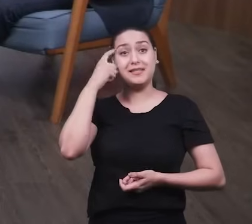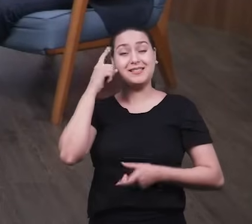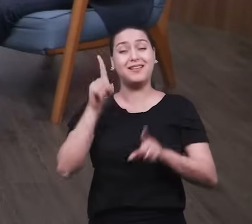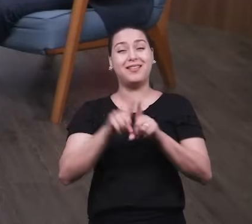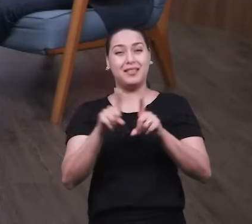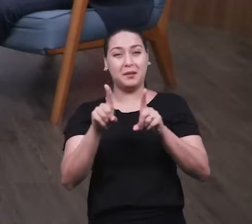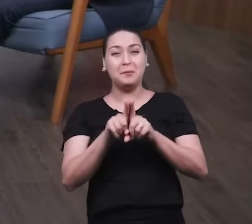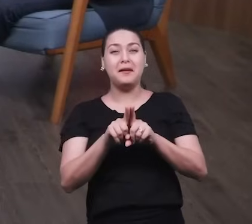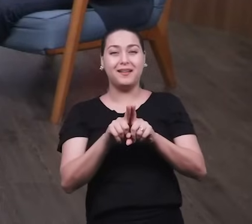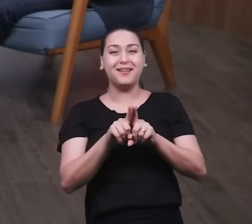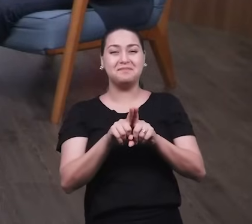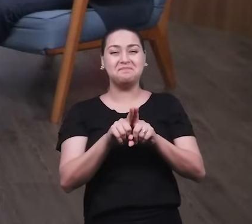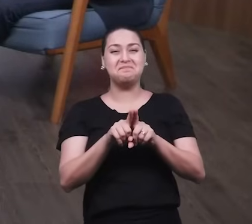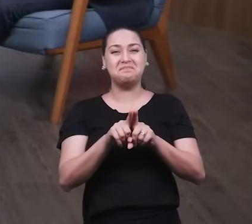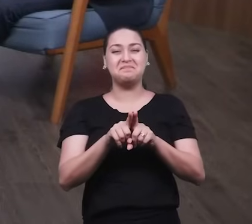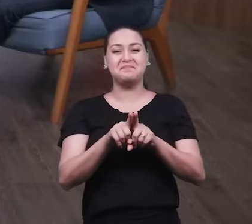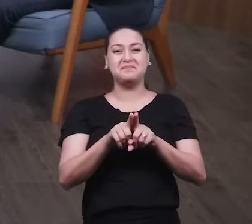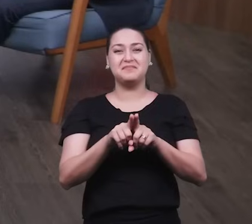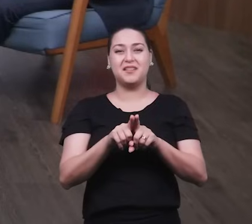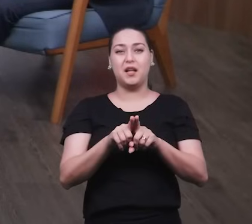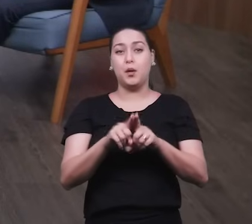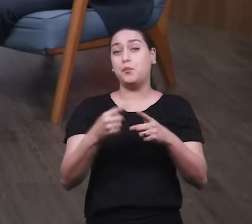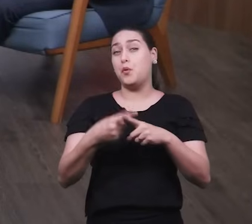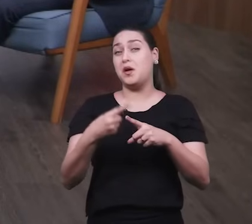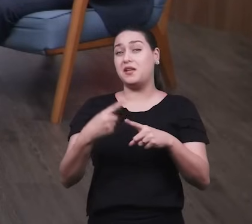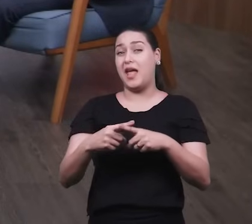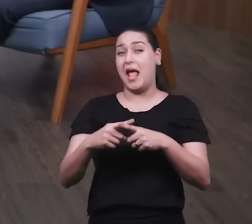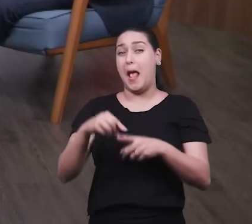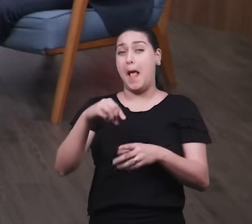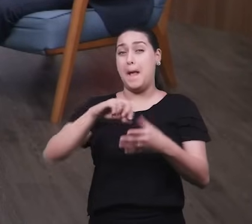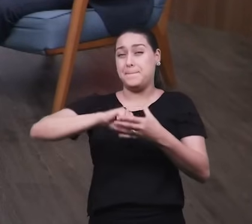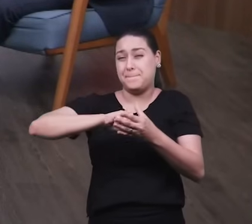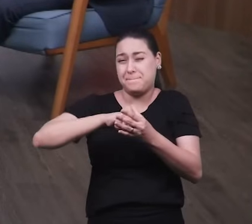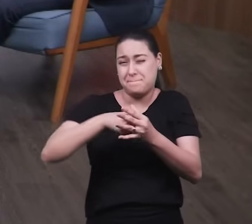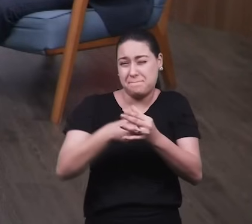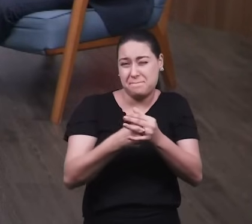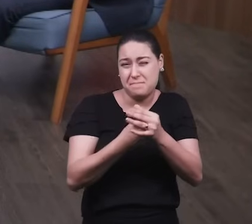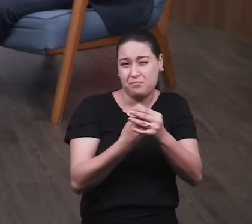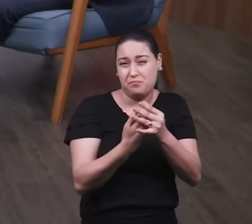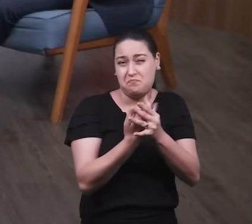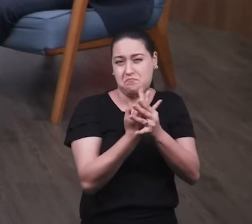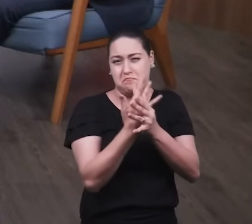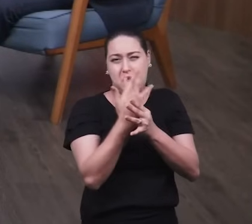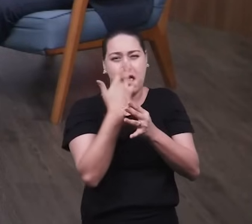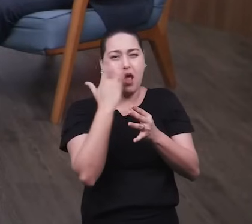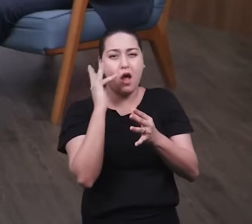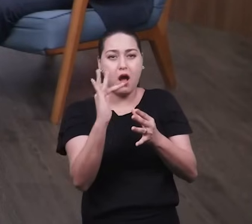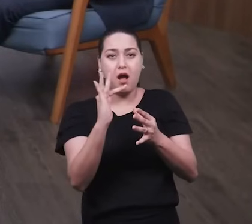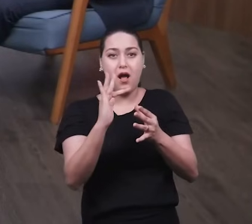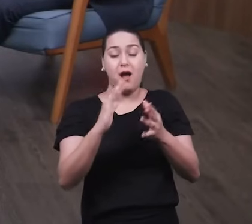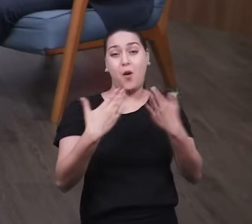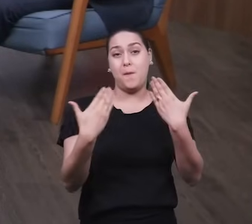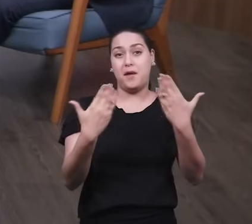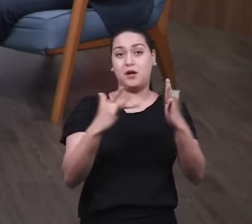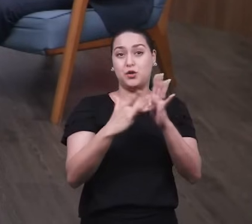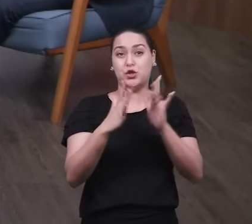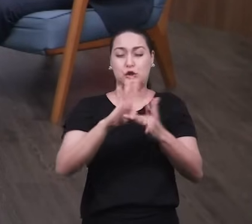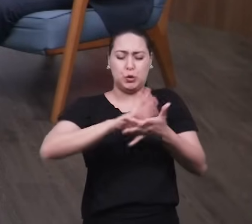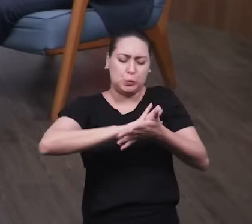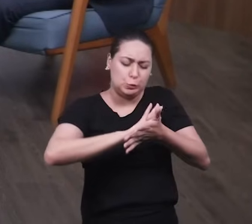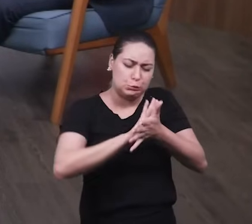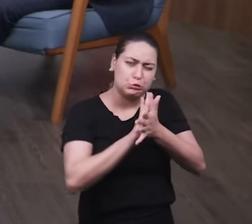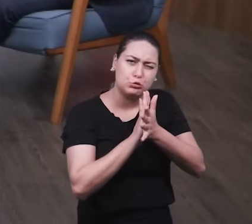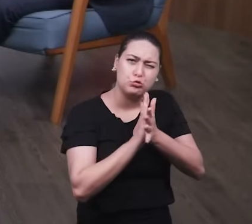nesse aspecto aí da mirra, né? Porque fala ali que foi moído, né? Ele foi prensado, ele foi